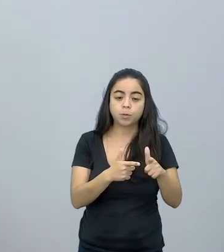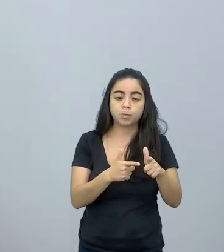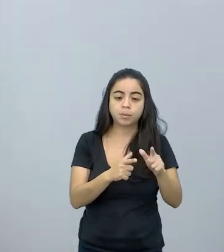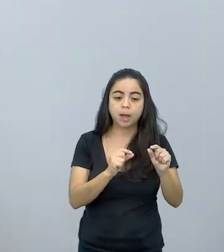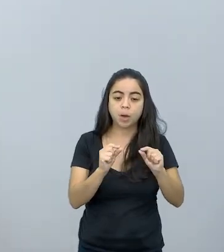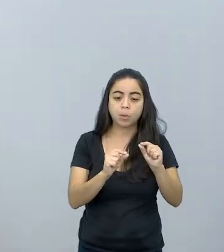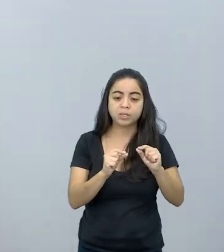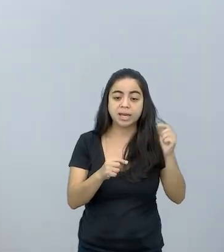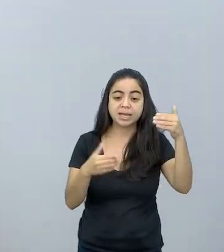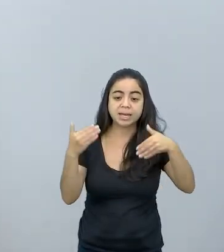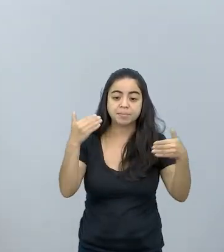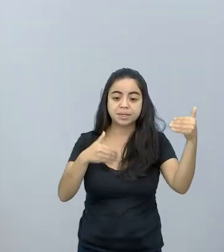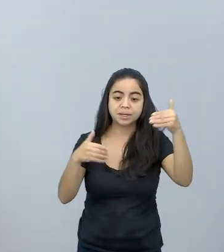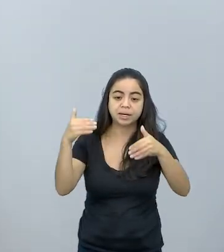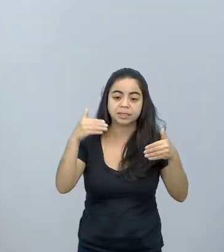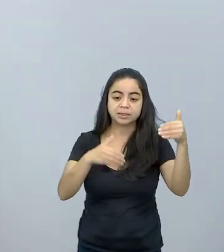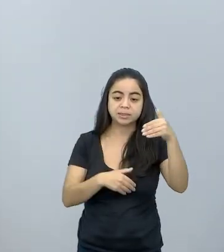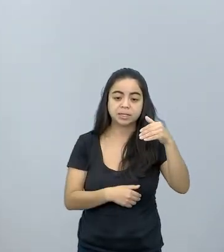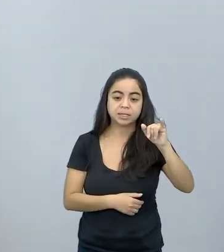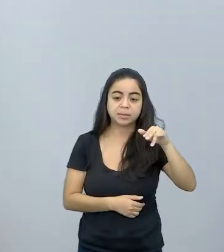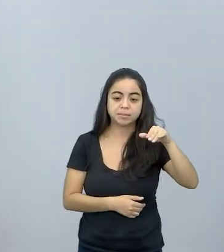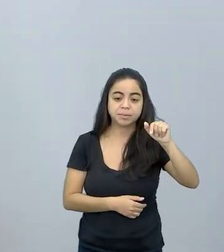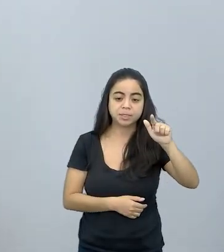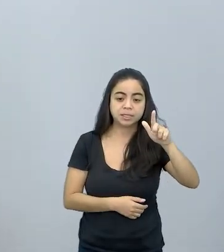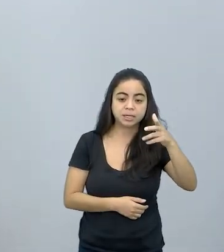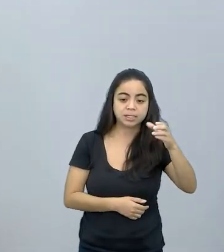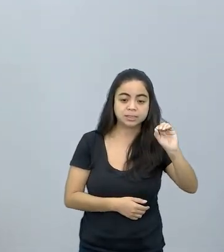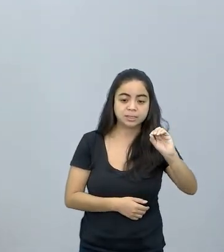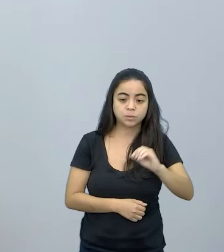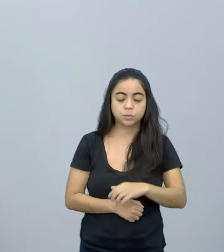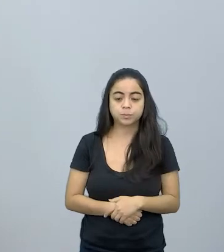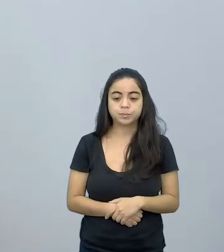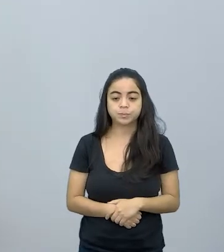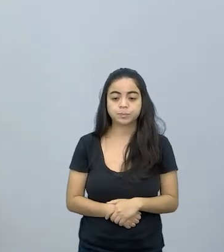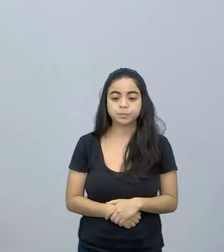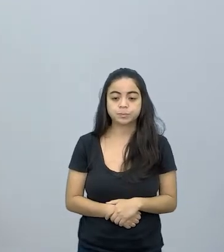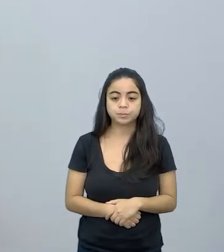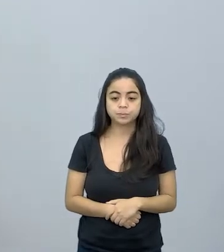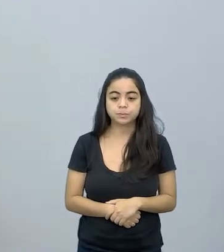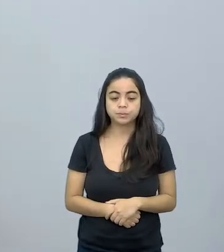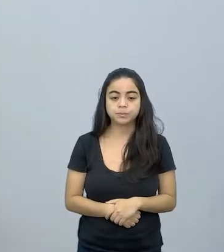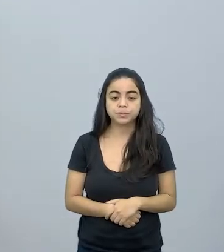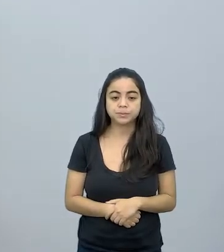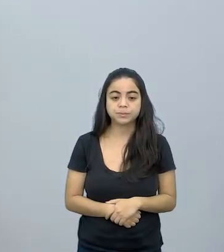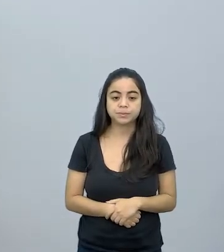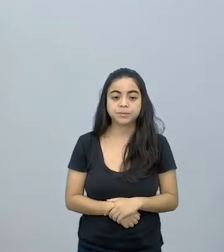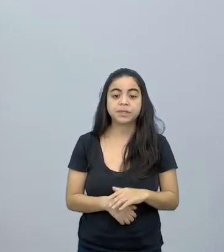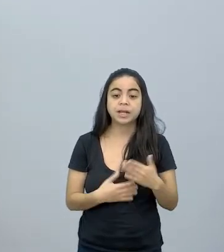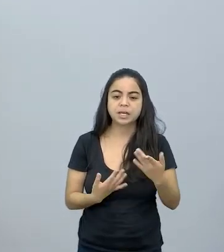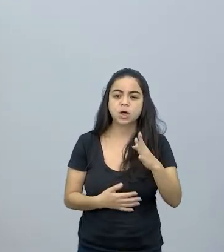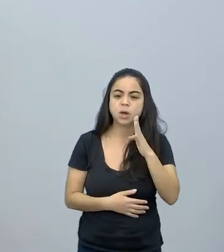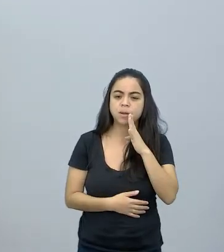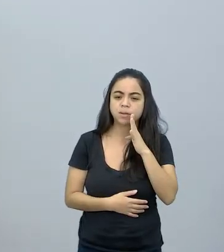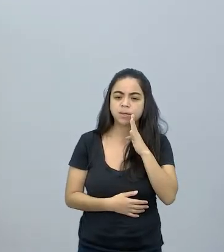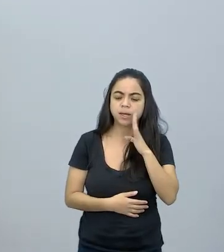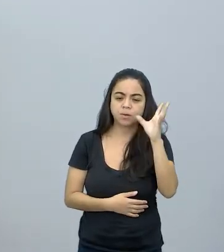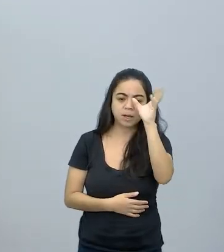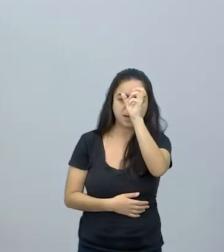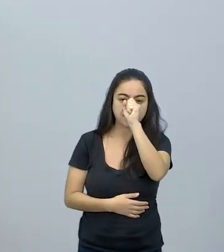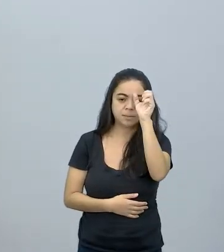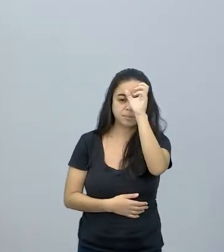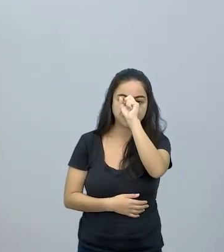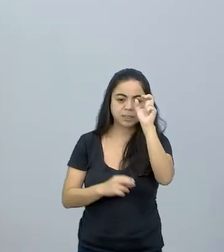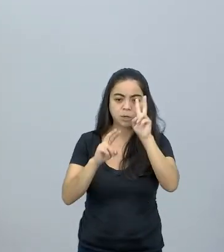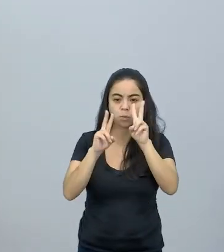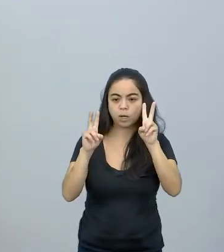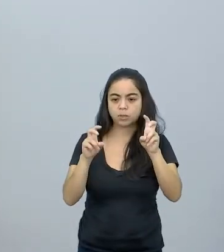a imigração. Então nós estamos falando de imigração. E seria muito legal a gente aprender esse